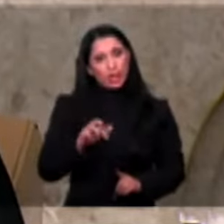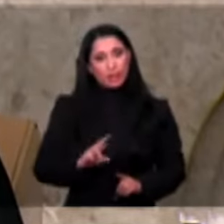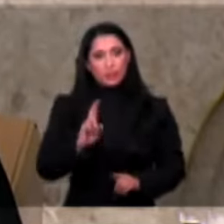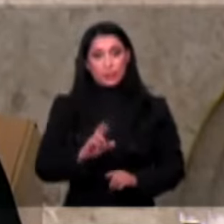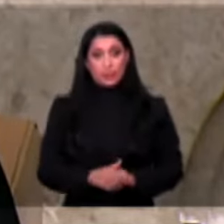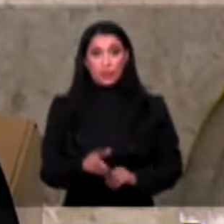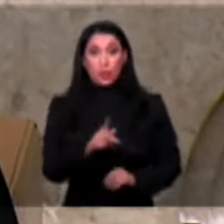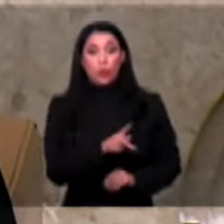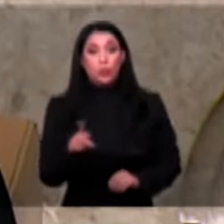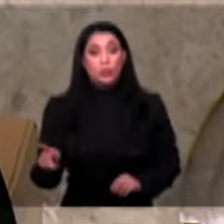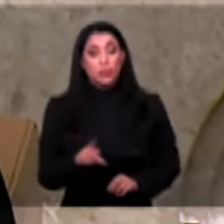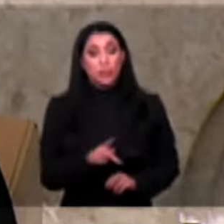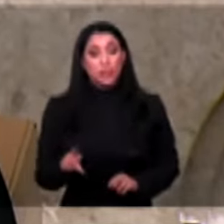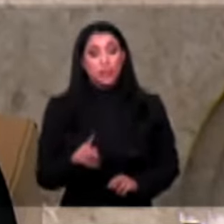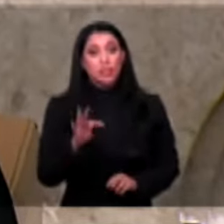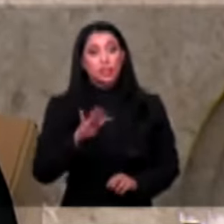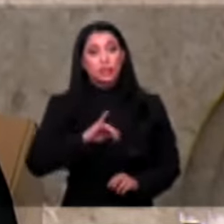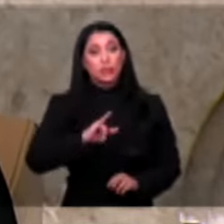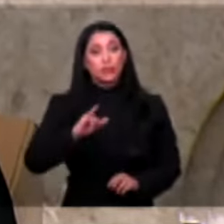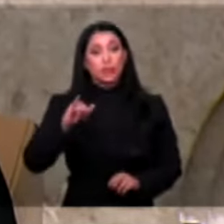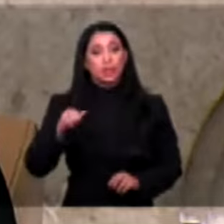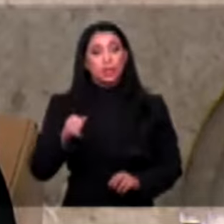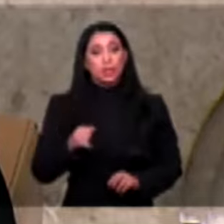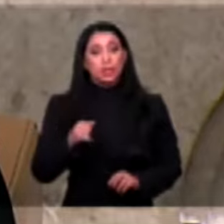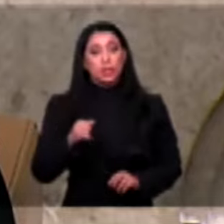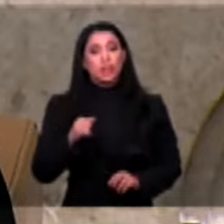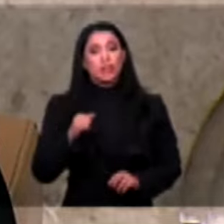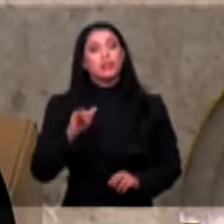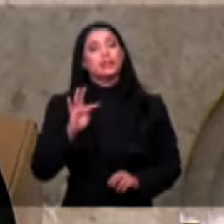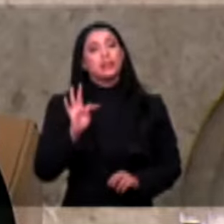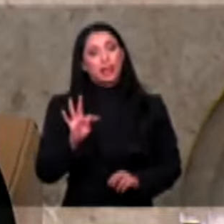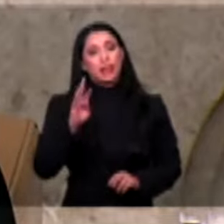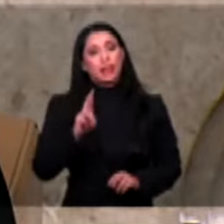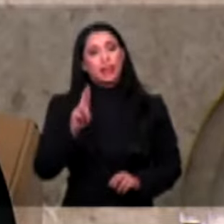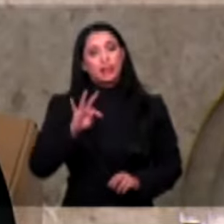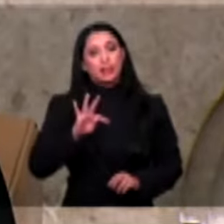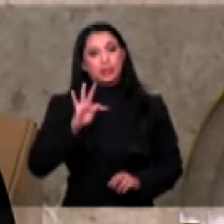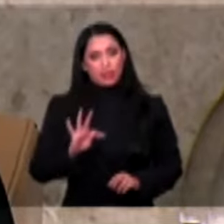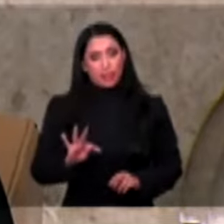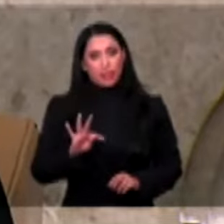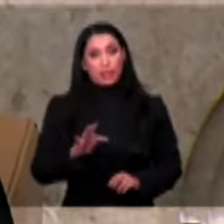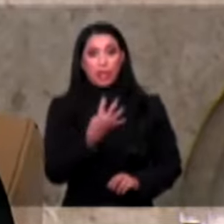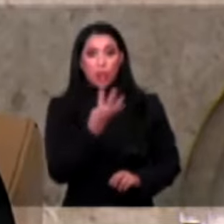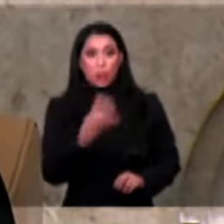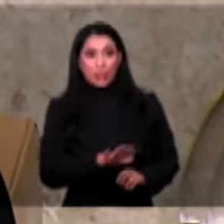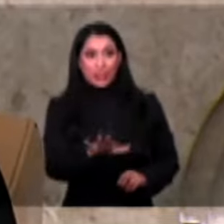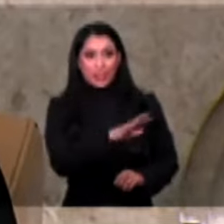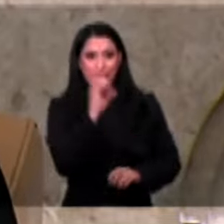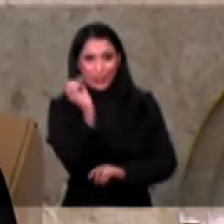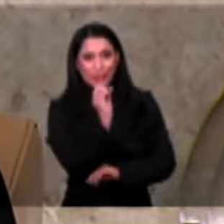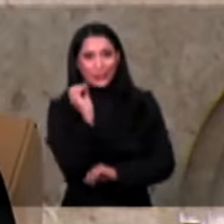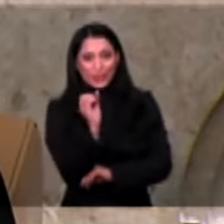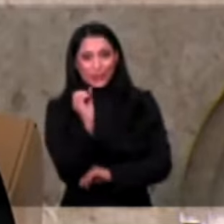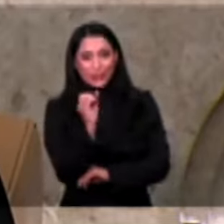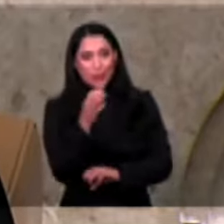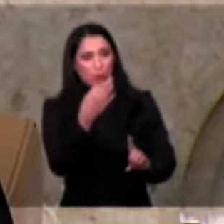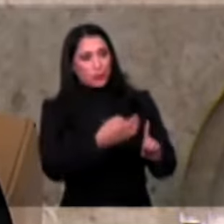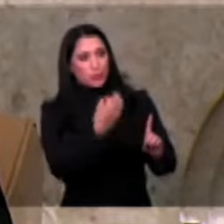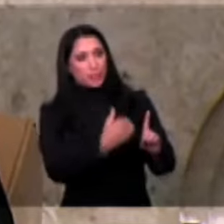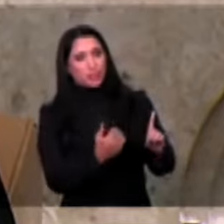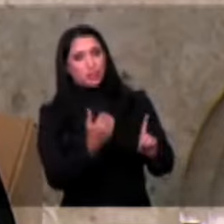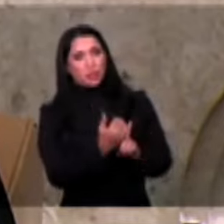O presidente do Tribunal Regional do Trabalho da 4ª Região, Rio Grande do Sul, o